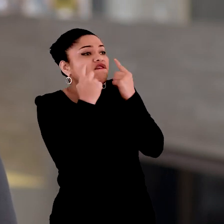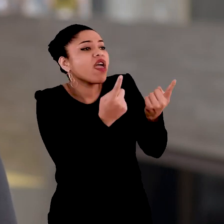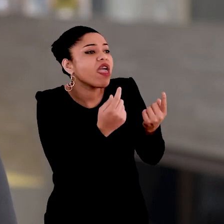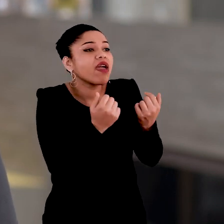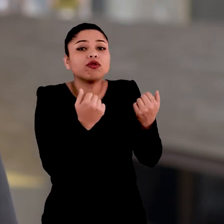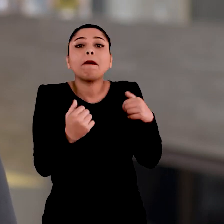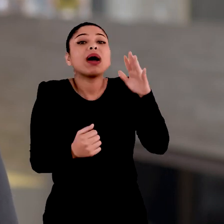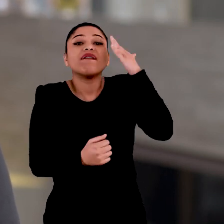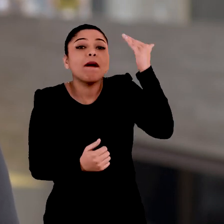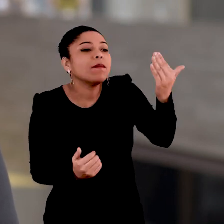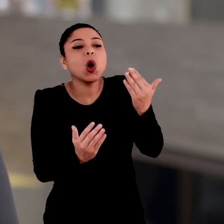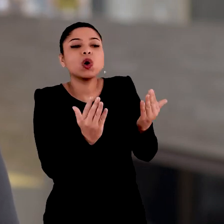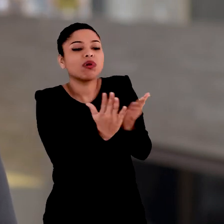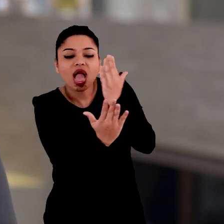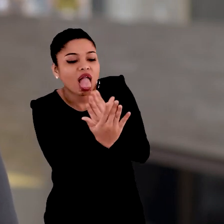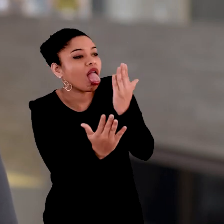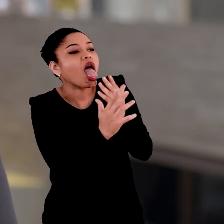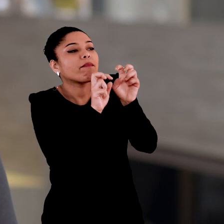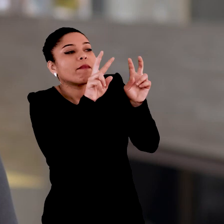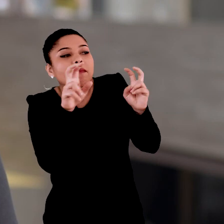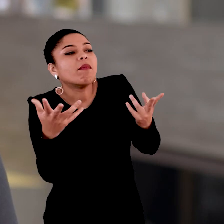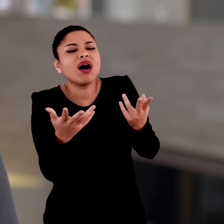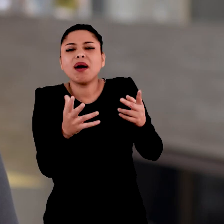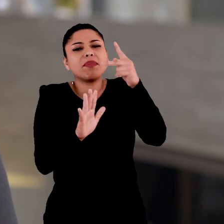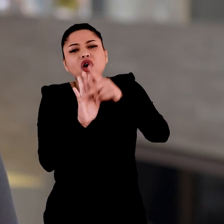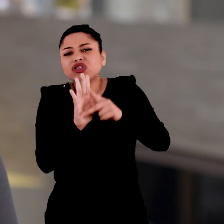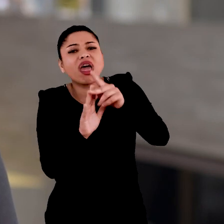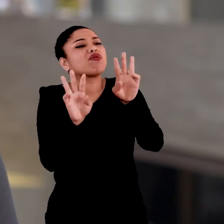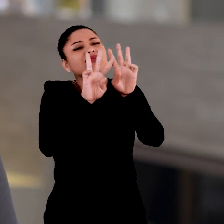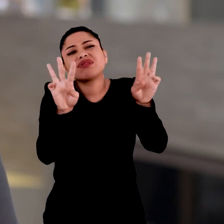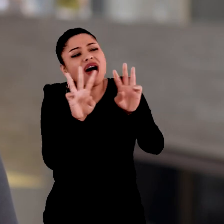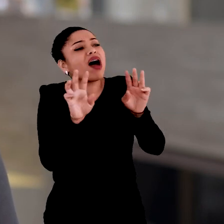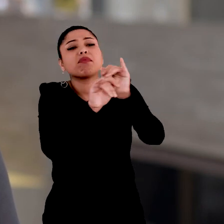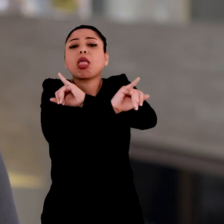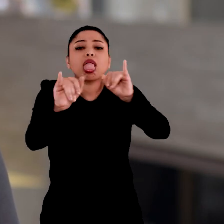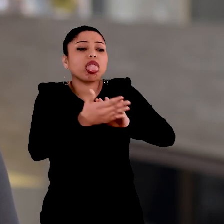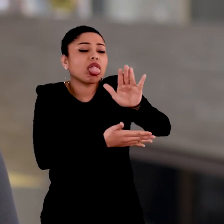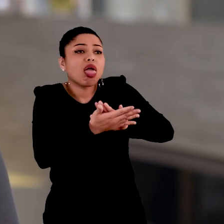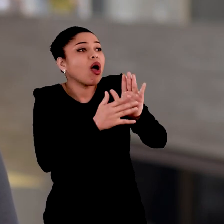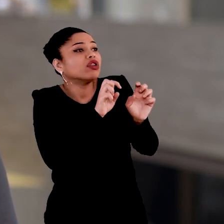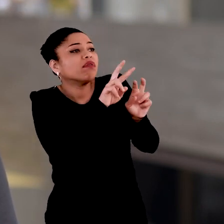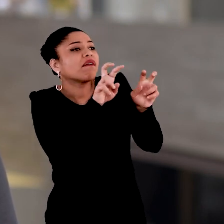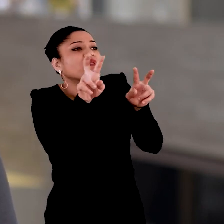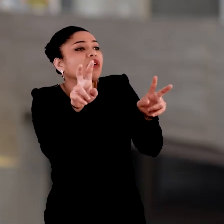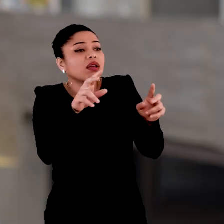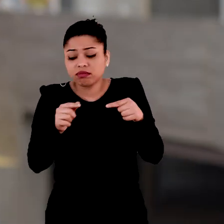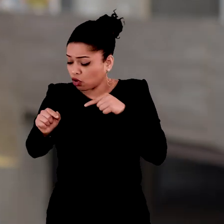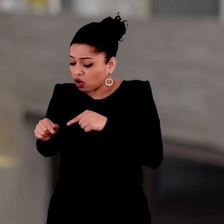pessoas naturalmente têm mais interesse em absorver. E aí a